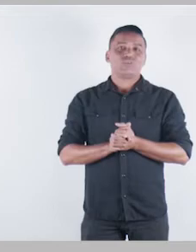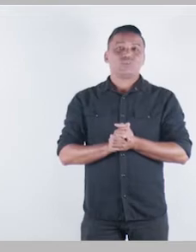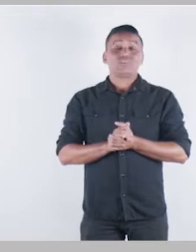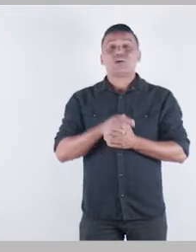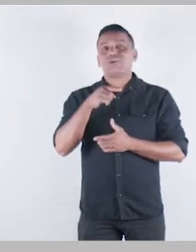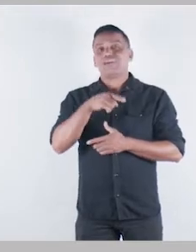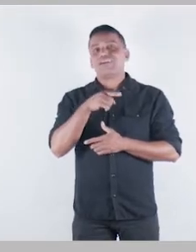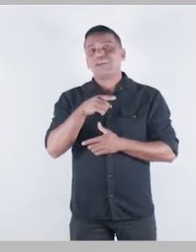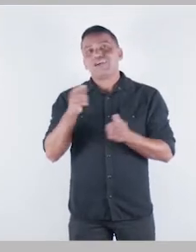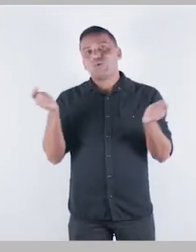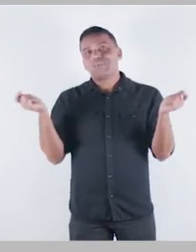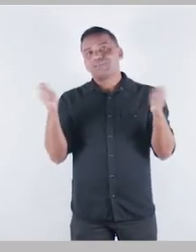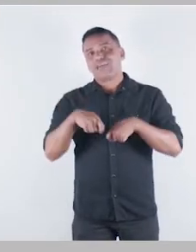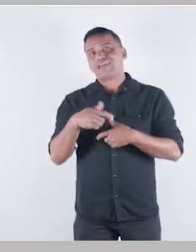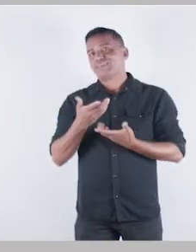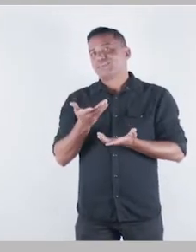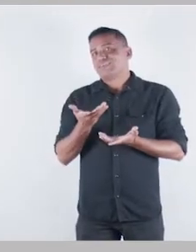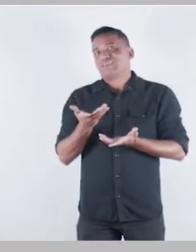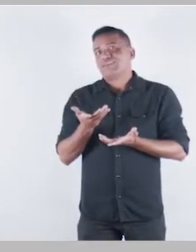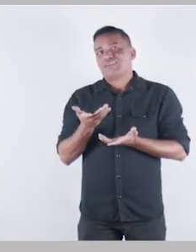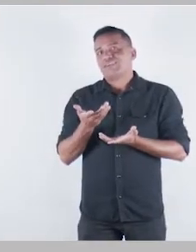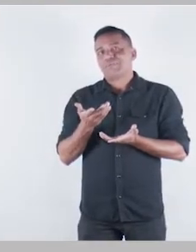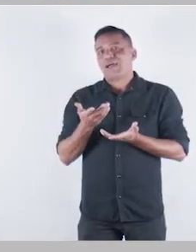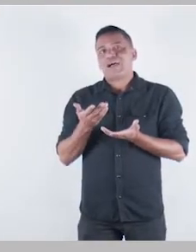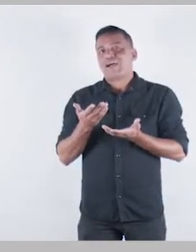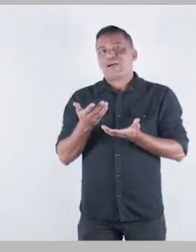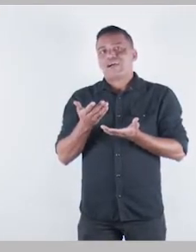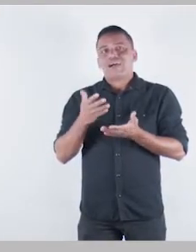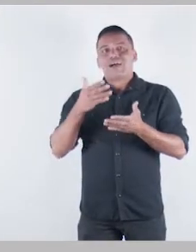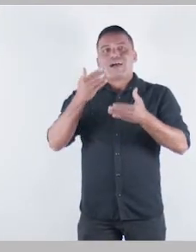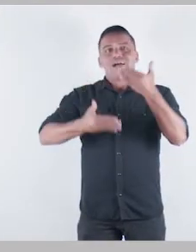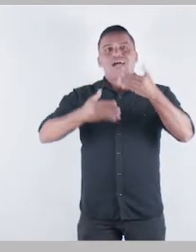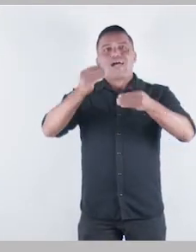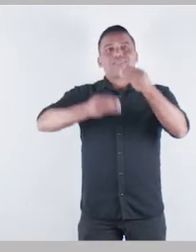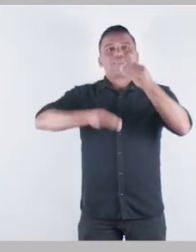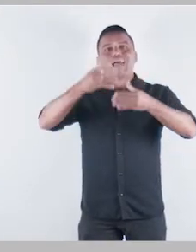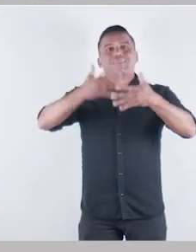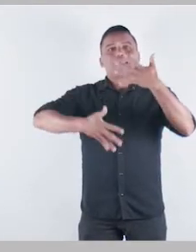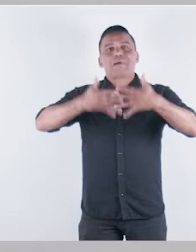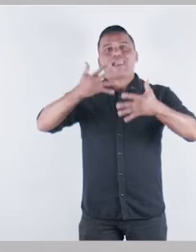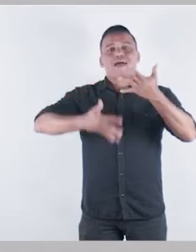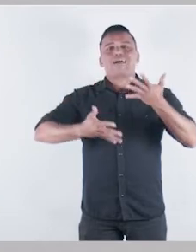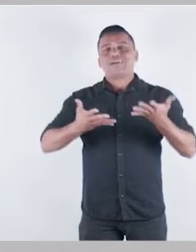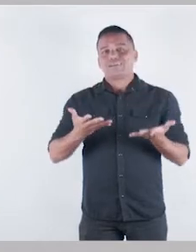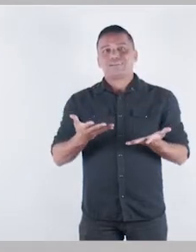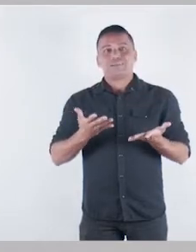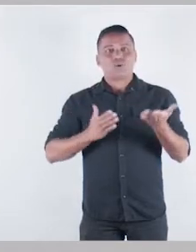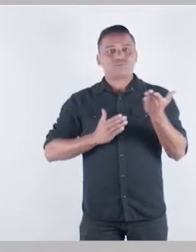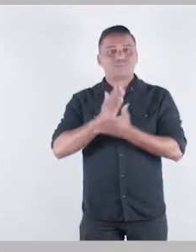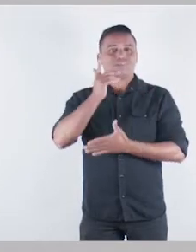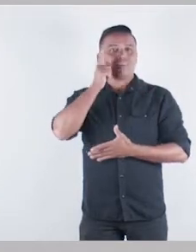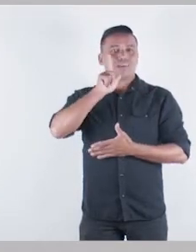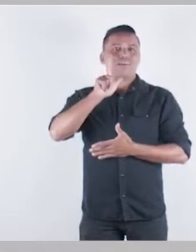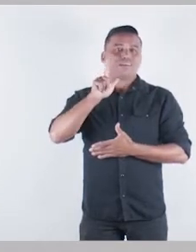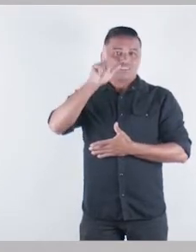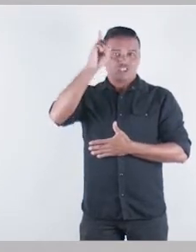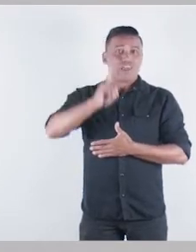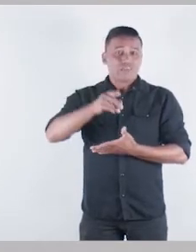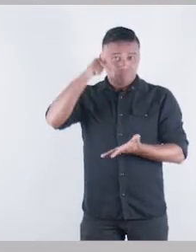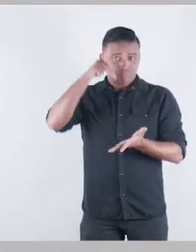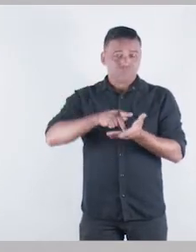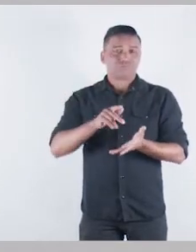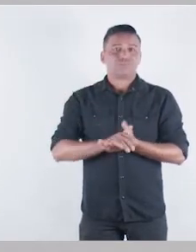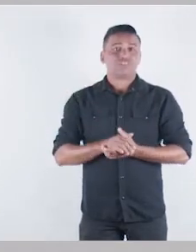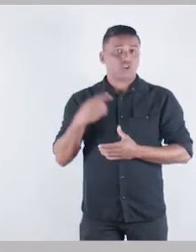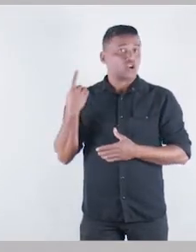competência incrível para não deixar o direito se consolidar. Por outro lado, nós não conseguimos nos organizar no